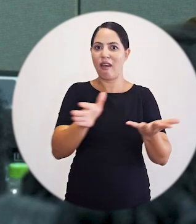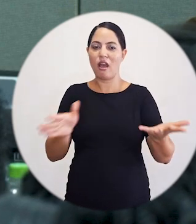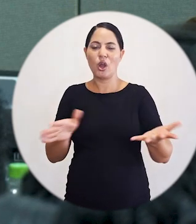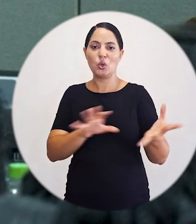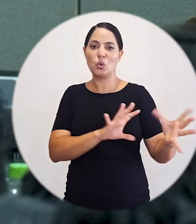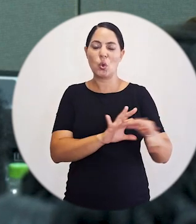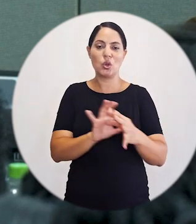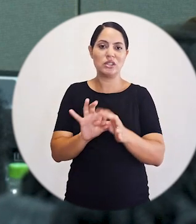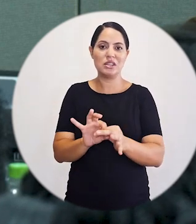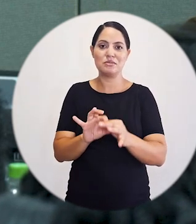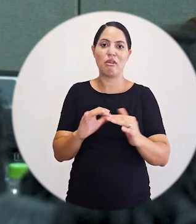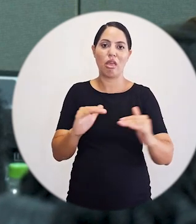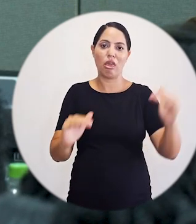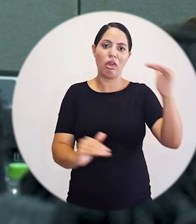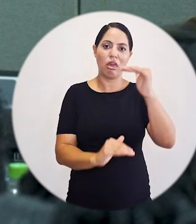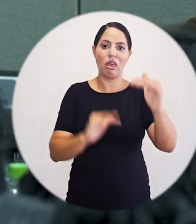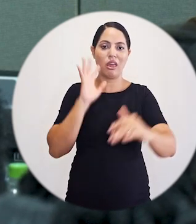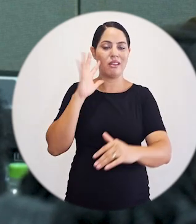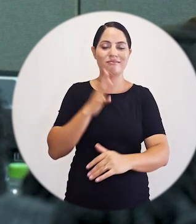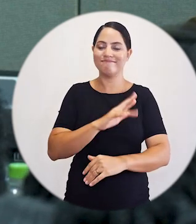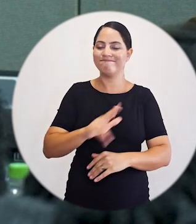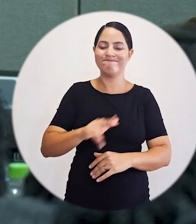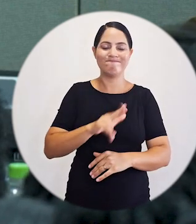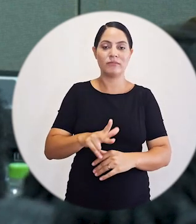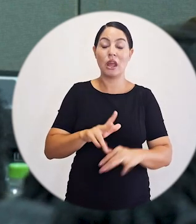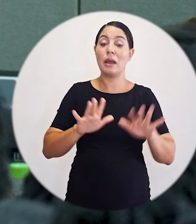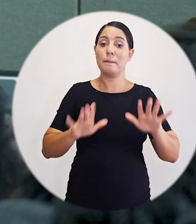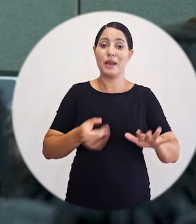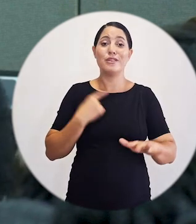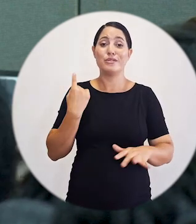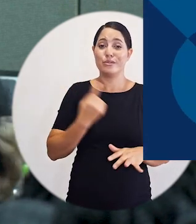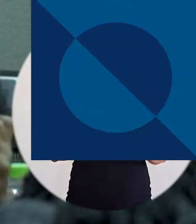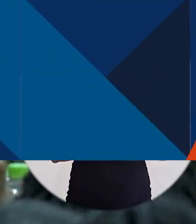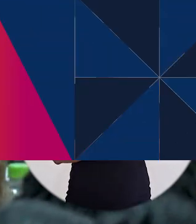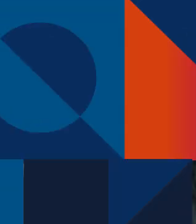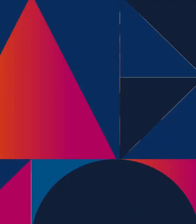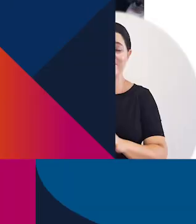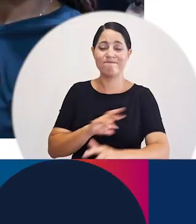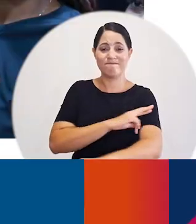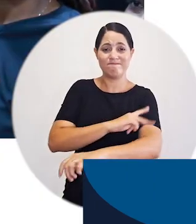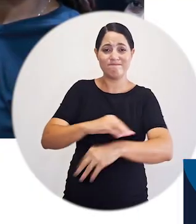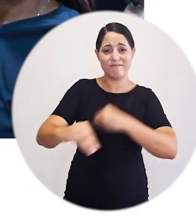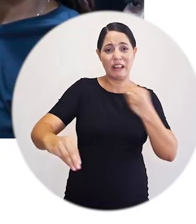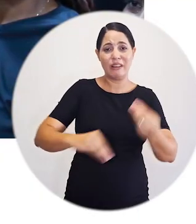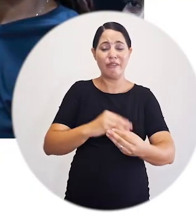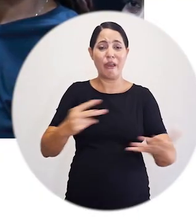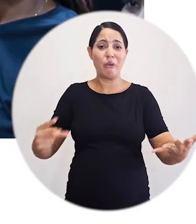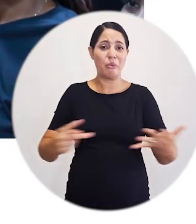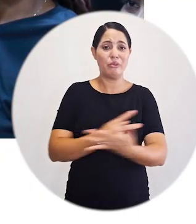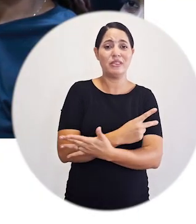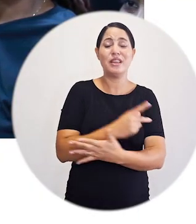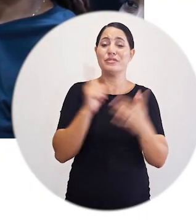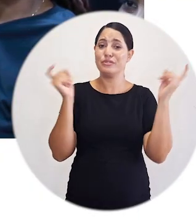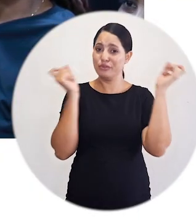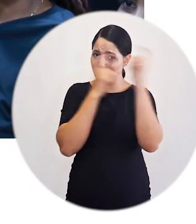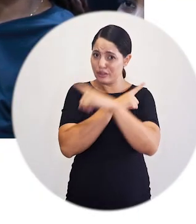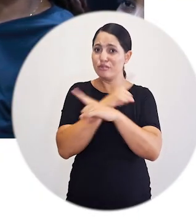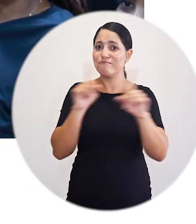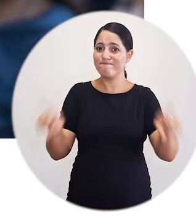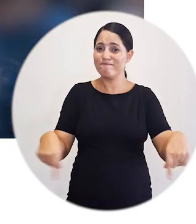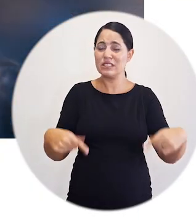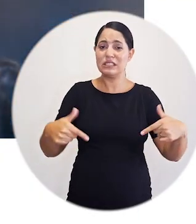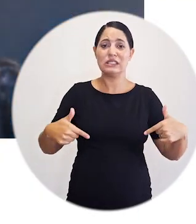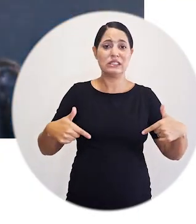contrário, nosso contexto torna o racismo mais difícil de ser identificado e combatido. A discriminação não se dissolve